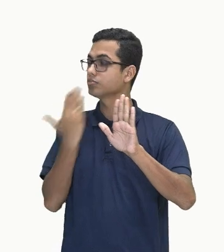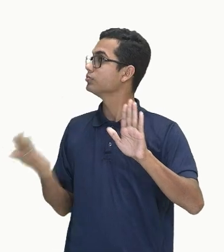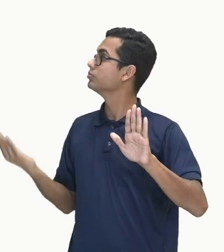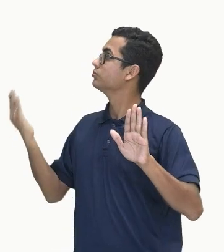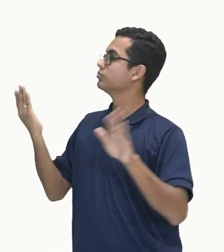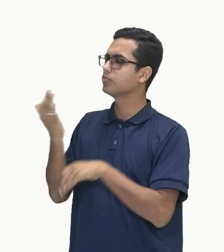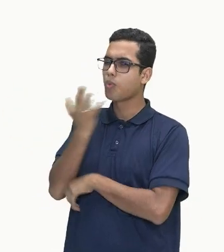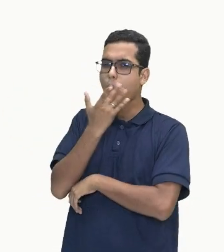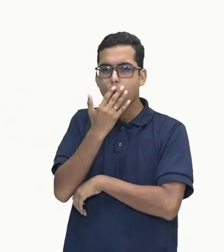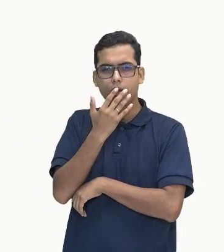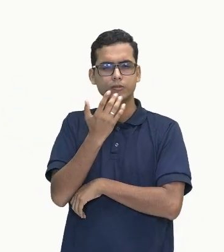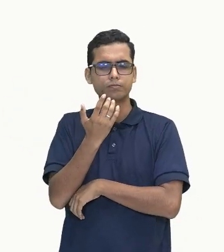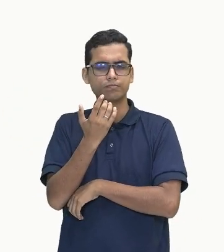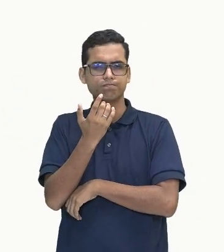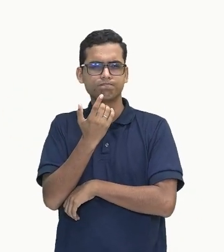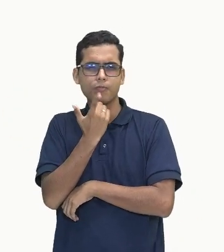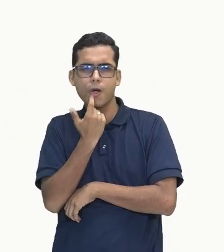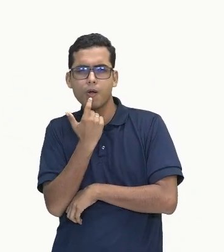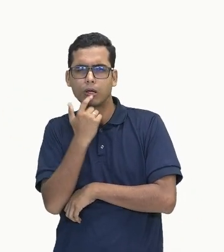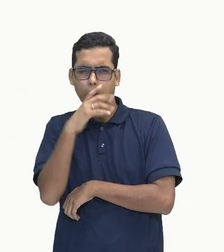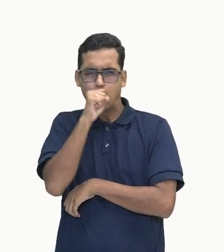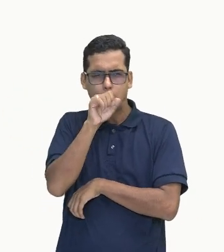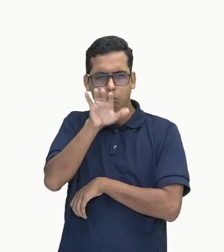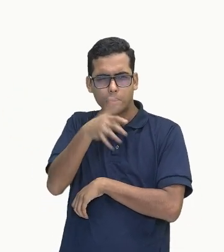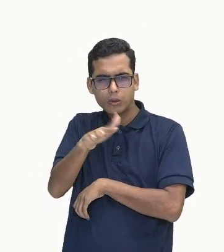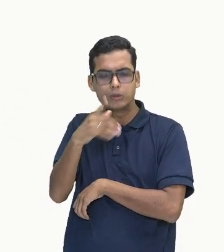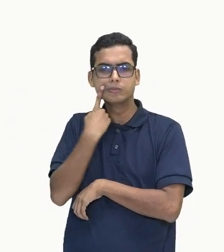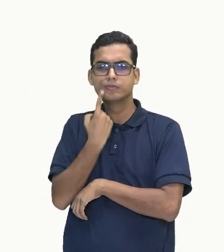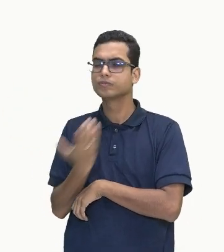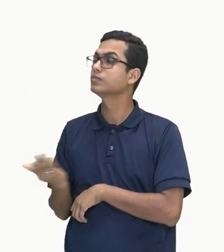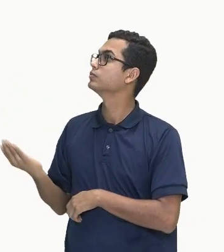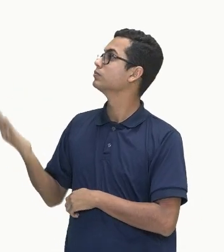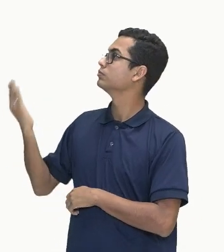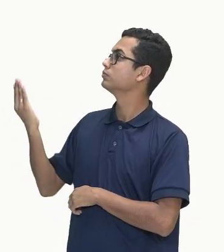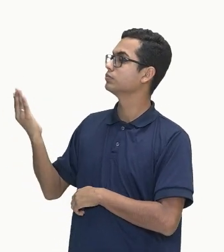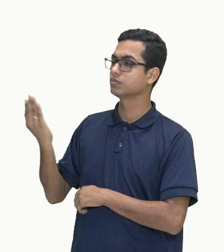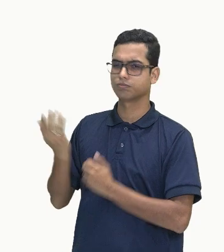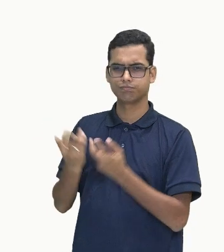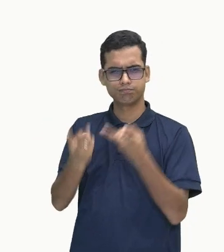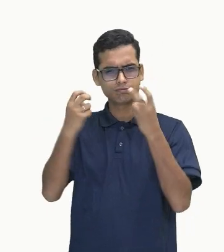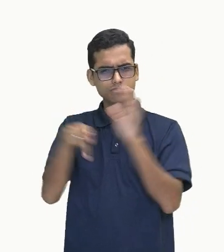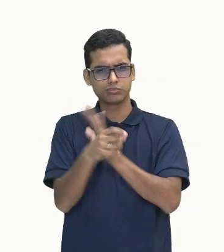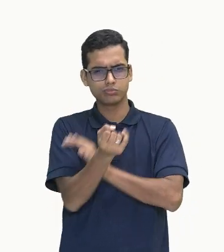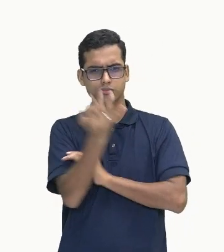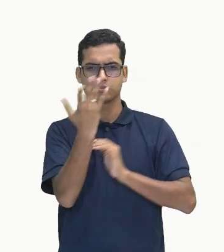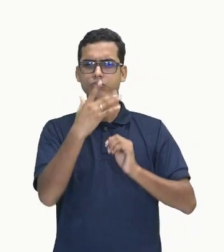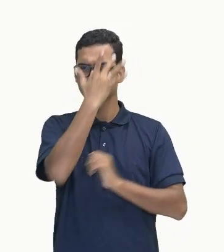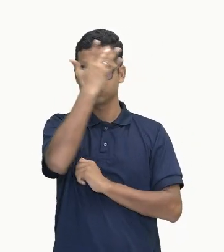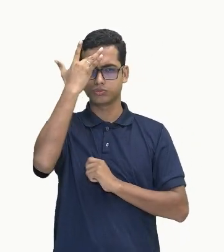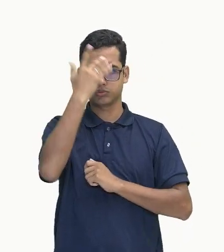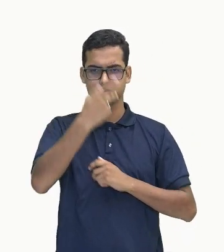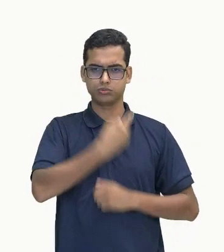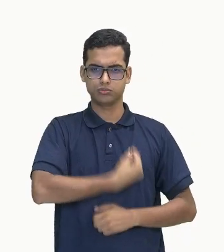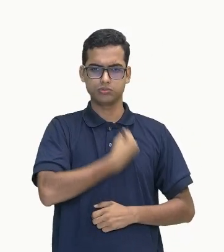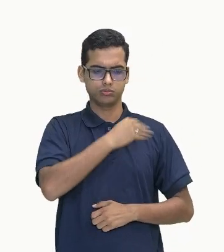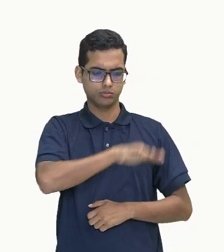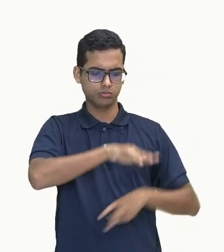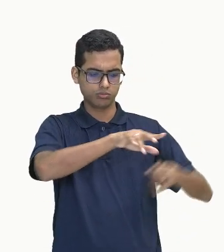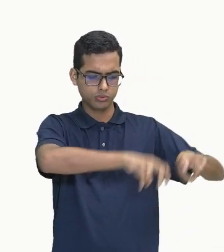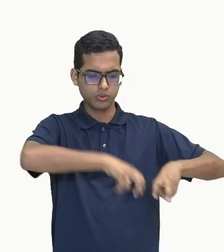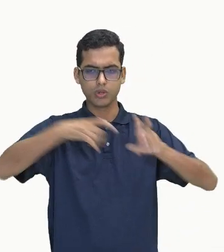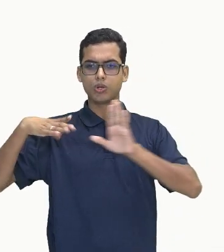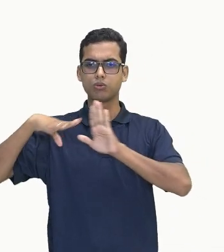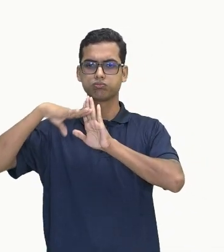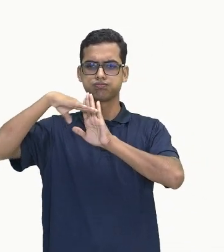vermelho, um tom alaranjado, essa taxa ela vem ali diminuindo. E aí uma perspectiva também, né? Essa